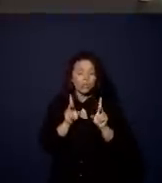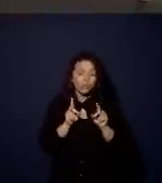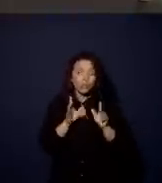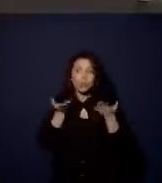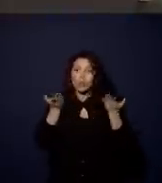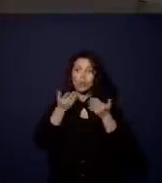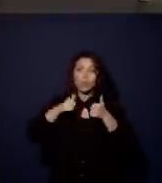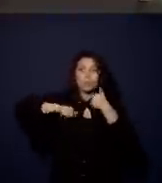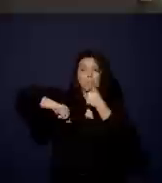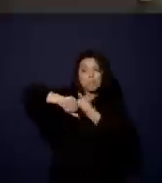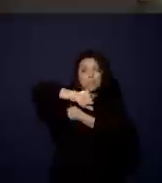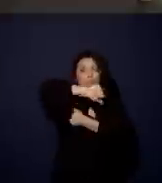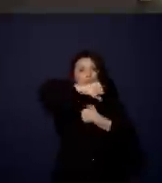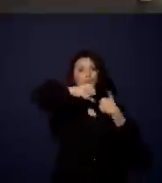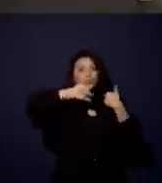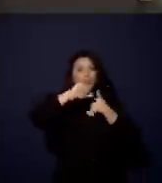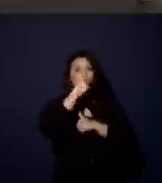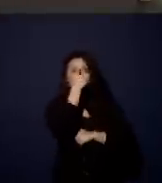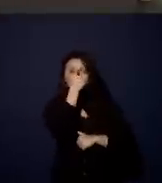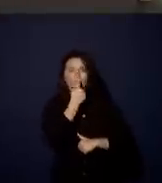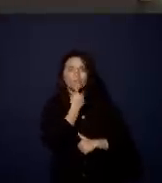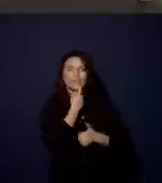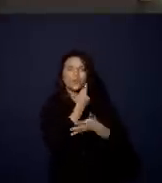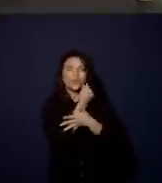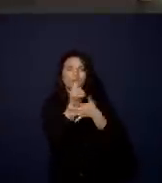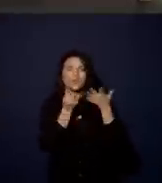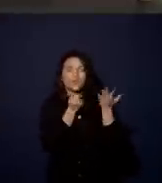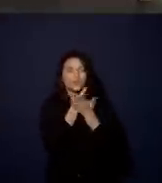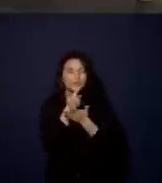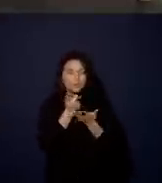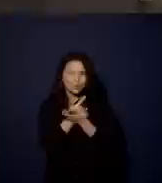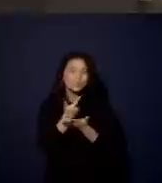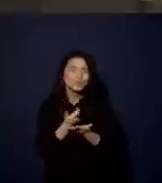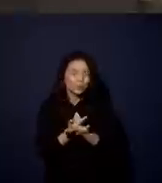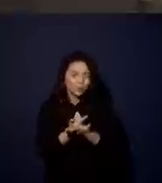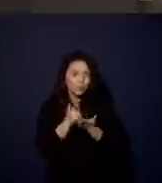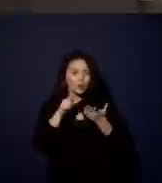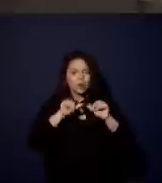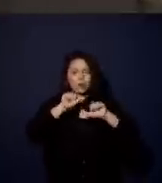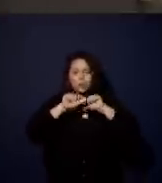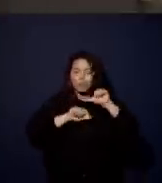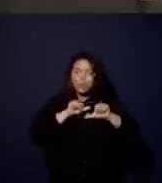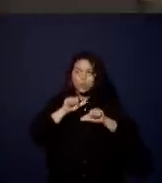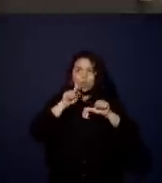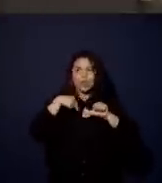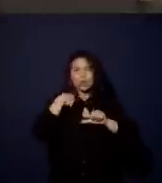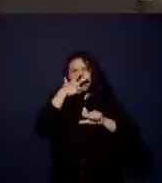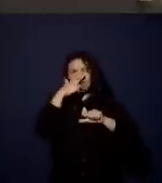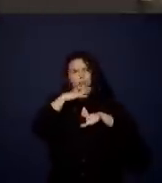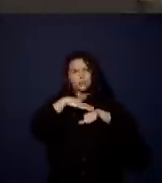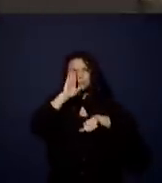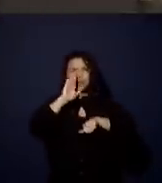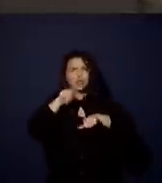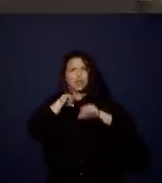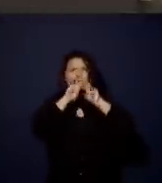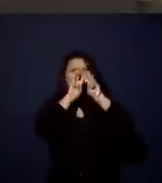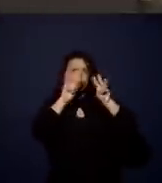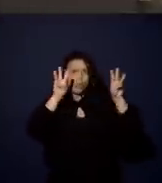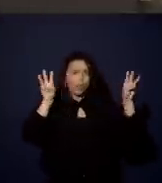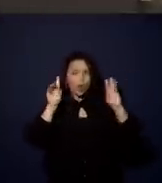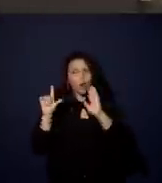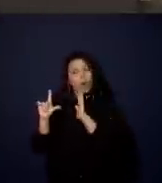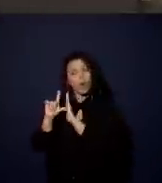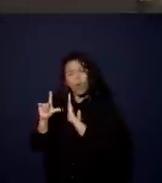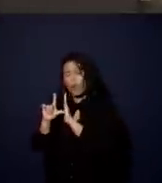acho que é difícil prever para onde vai Qual é a penetração máxima que vai ter online aqui eu concordo que é assim a loja ela é parte